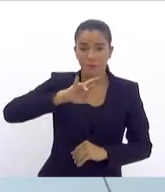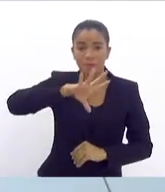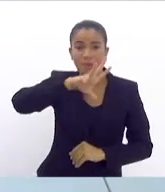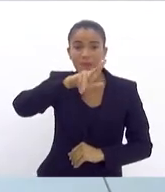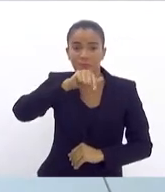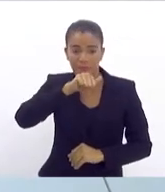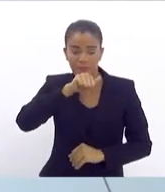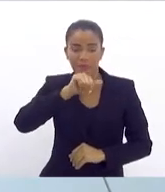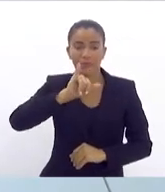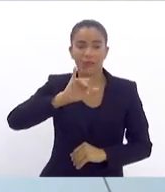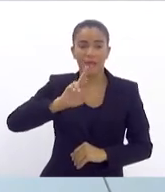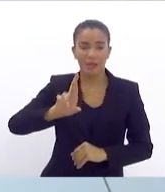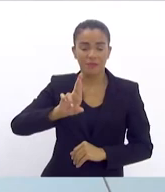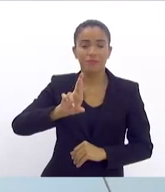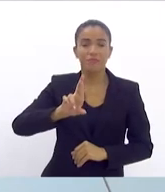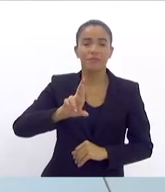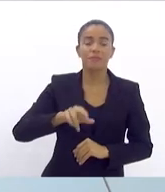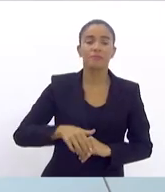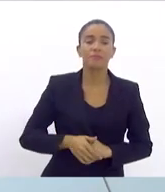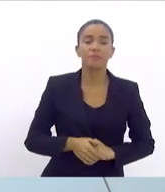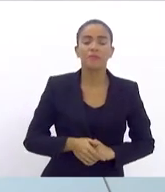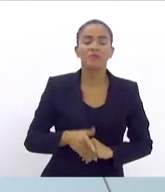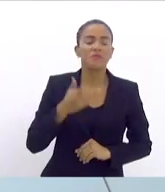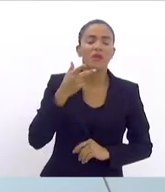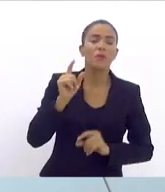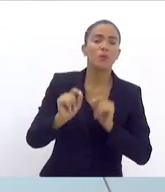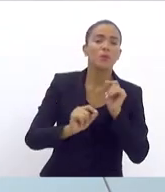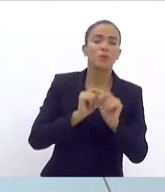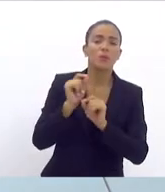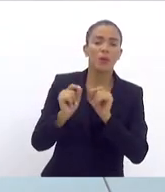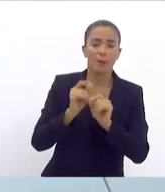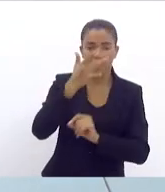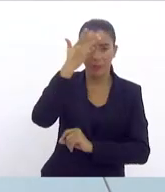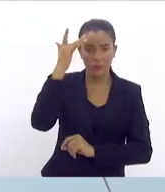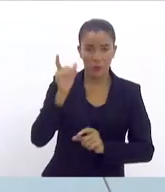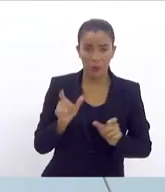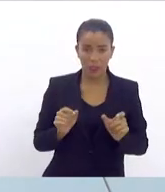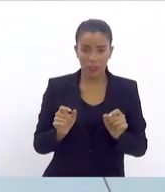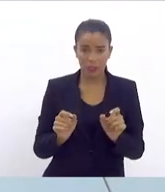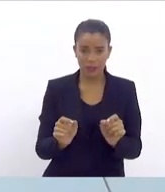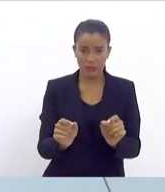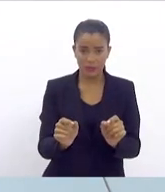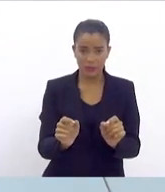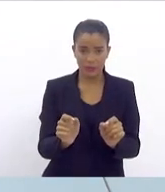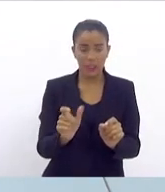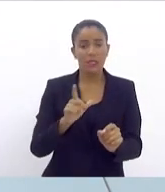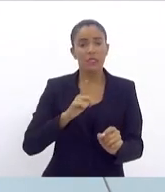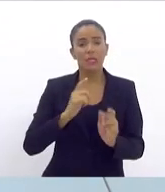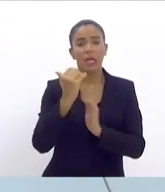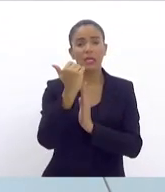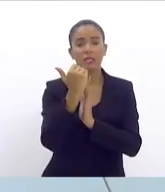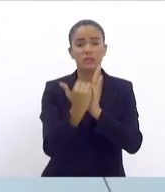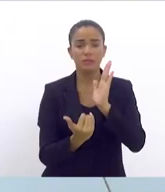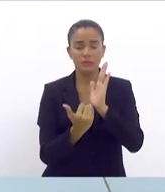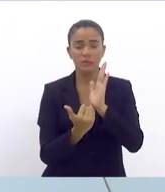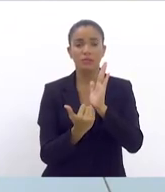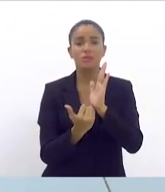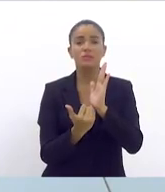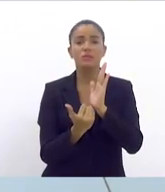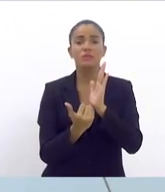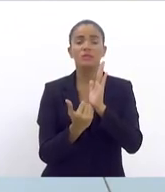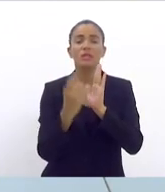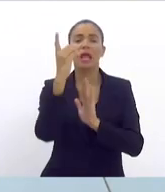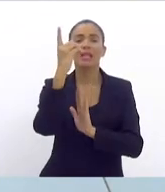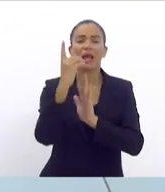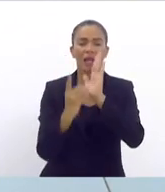renda, né, diz que quem tem câncer tem redução no recolhimento do imposto de